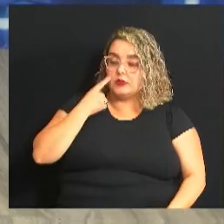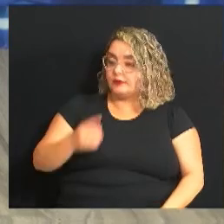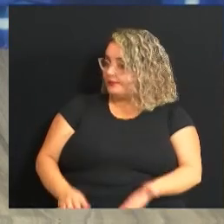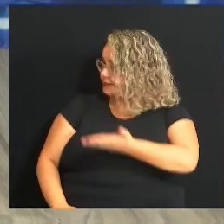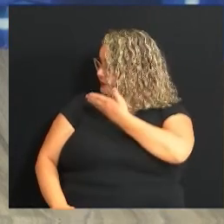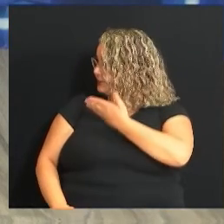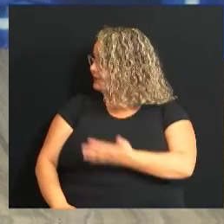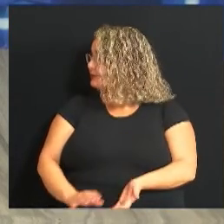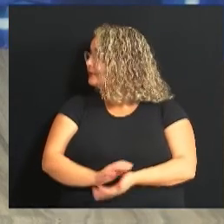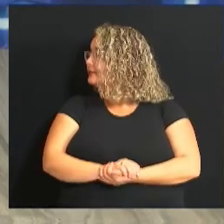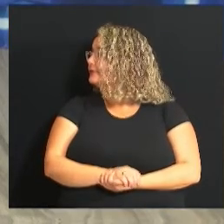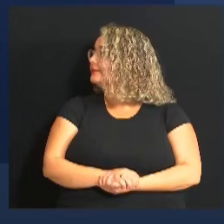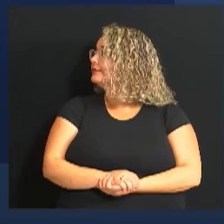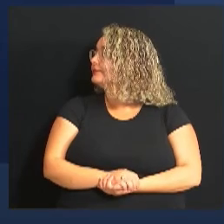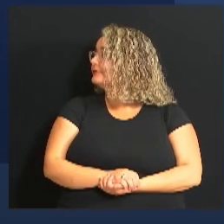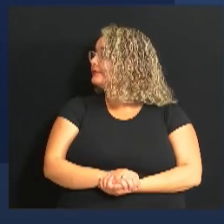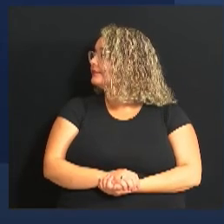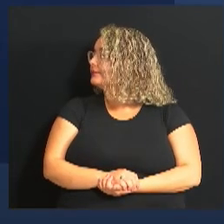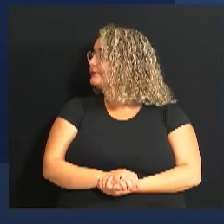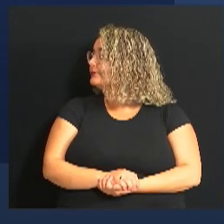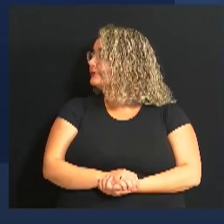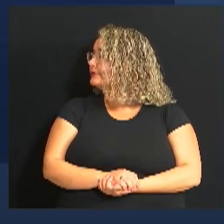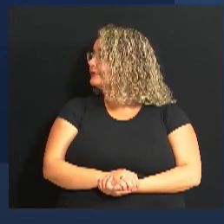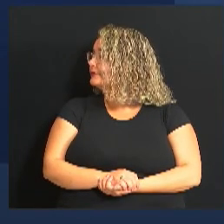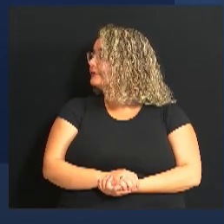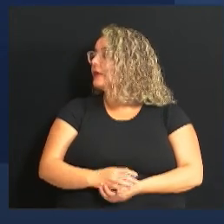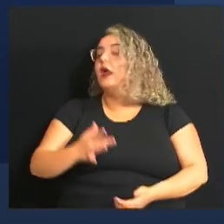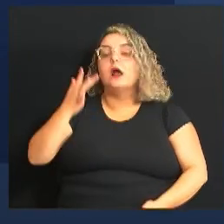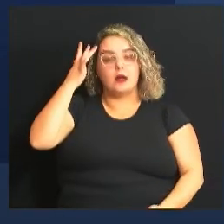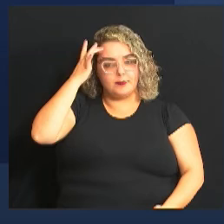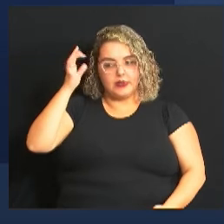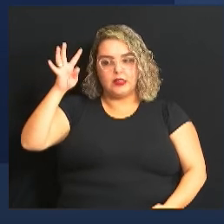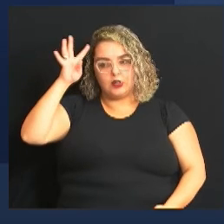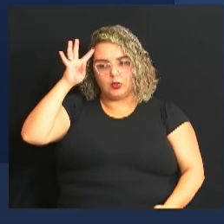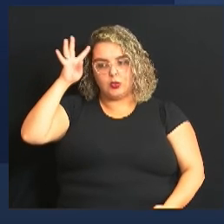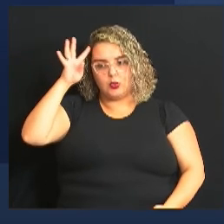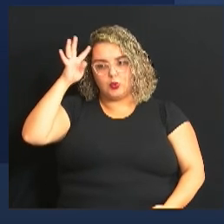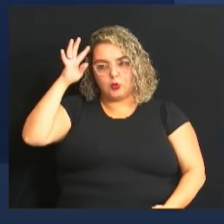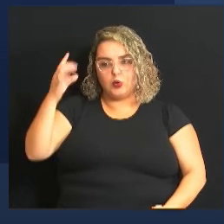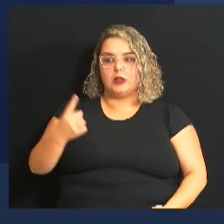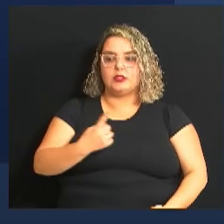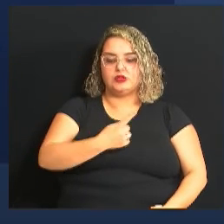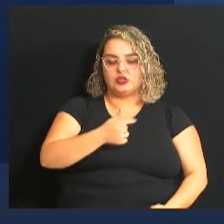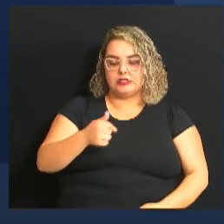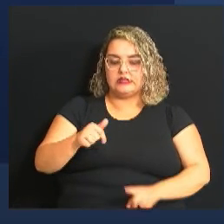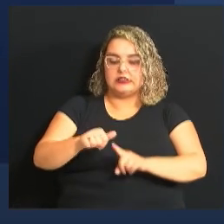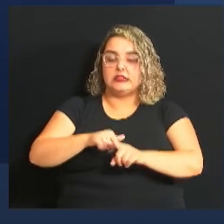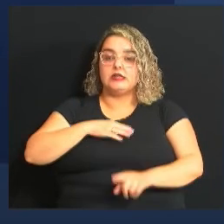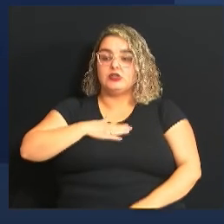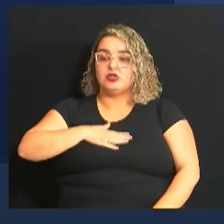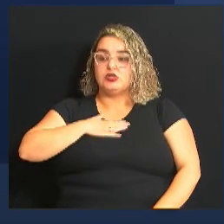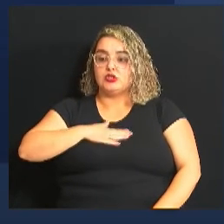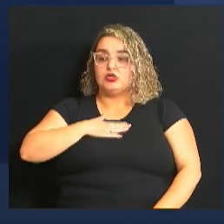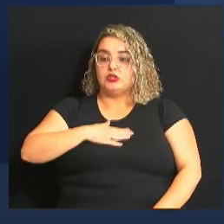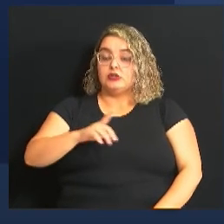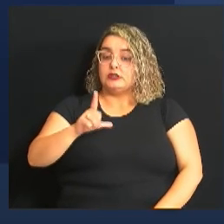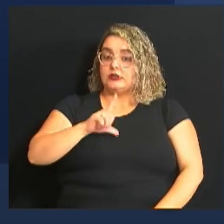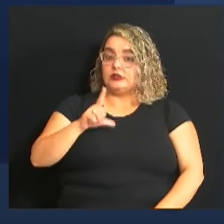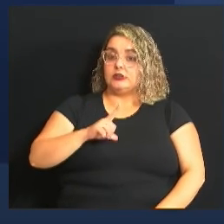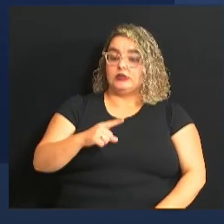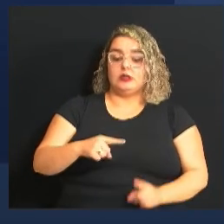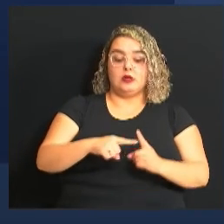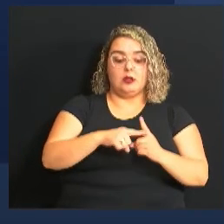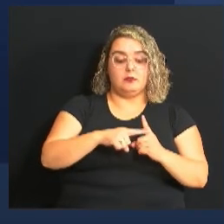só. Elas já estão aqui na minha tela, então amanhã, quarta-feira, 17 de agosto, nós temos mínima